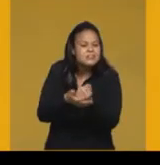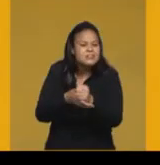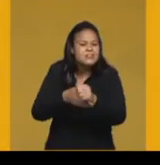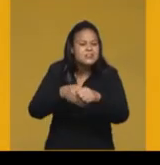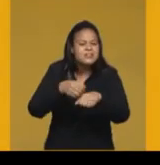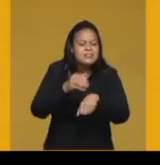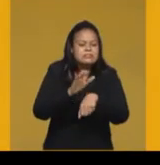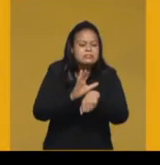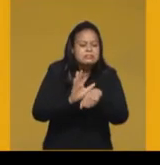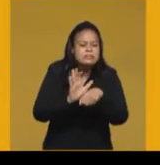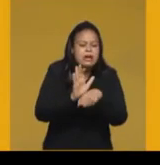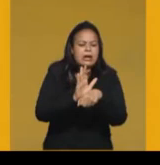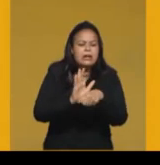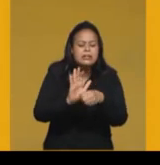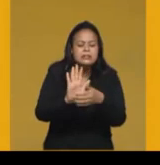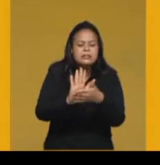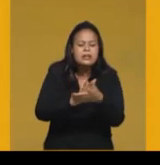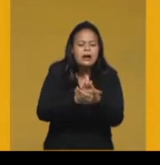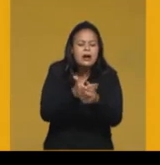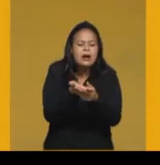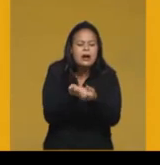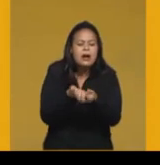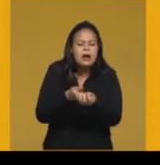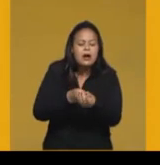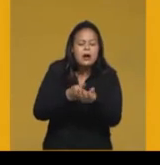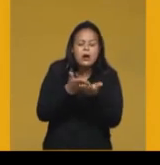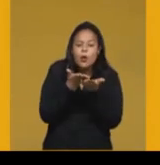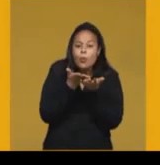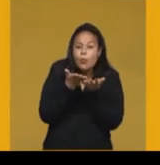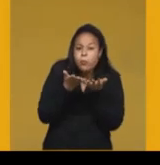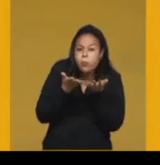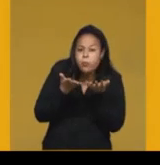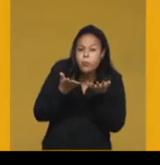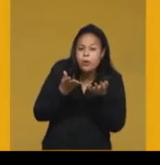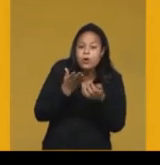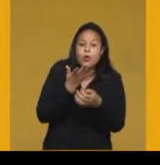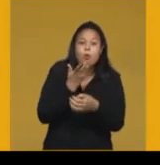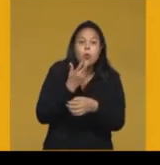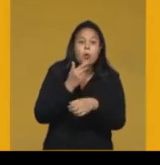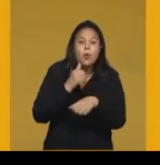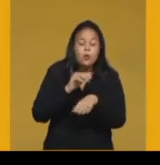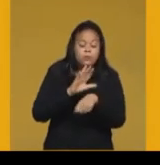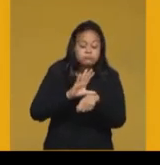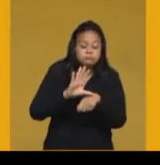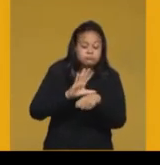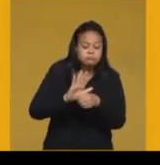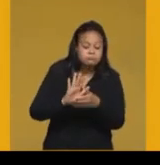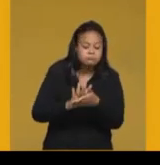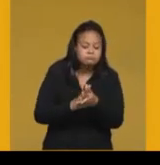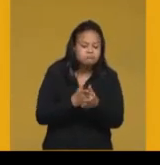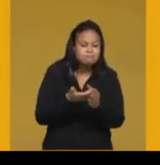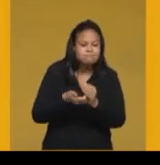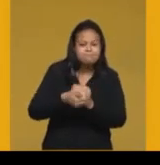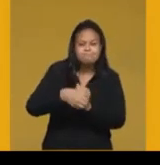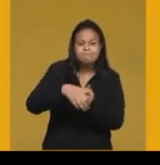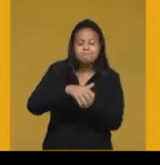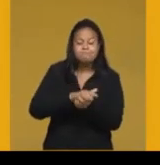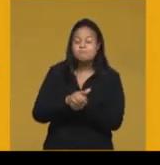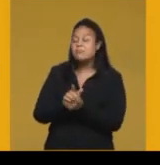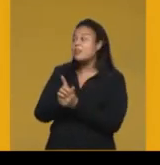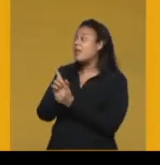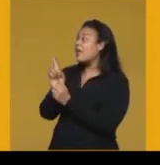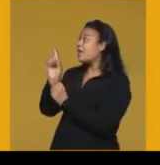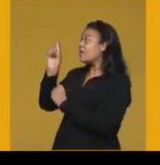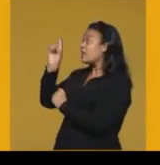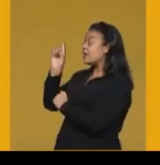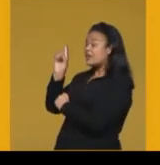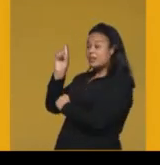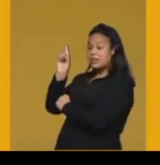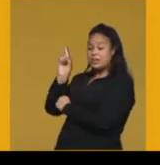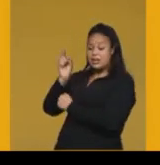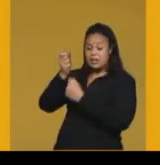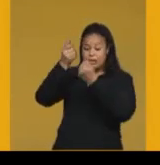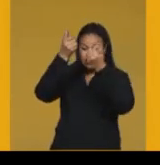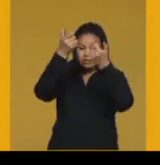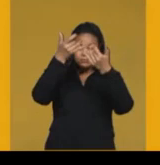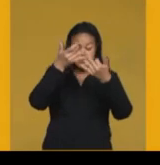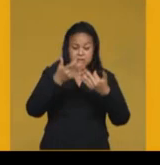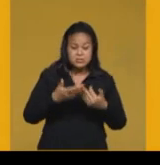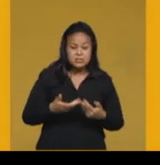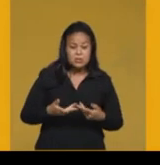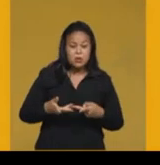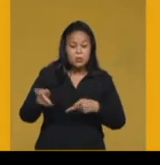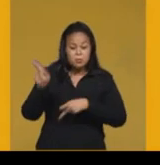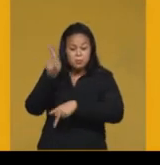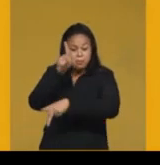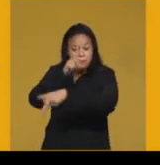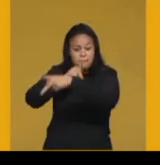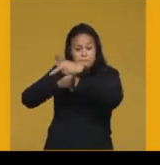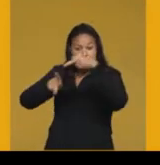contexto. As personagens aqui, aqui no relato dela, nós vimos que é o povo em